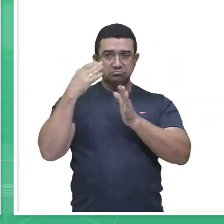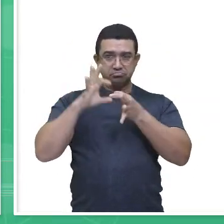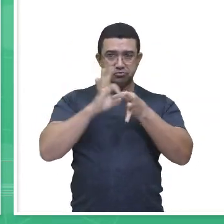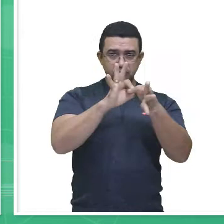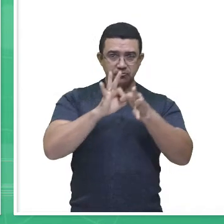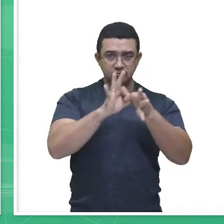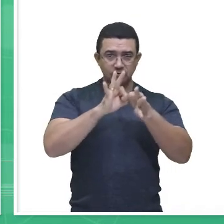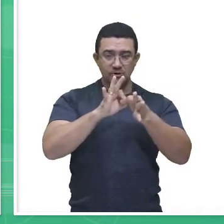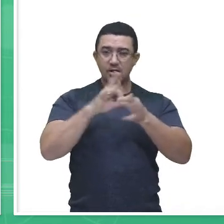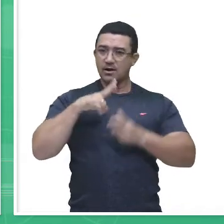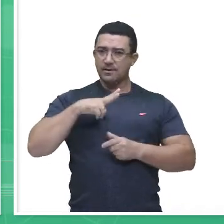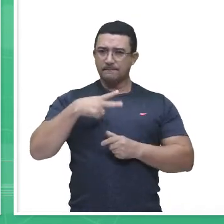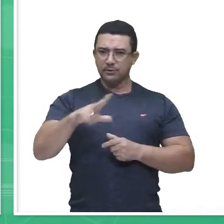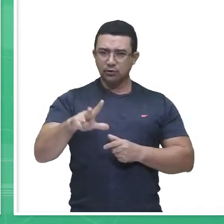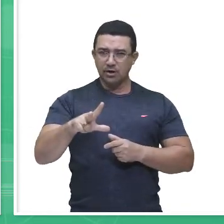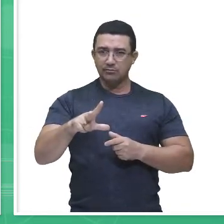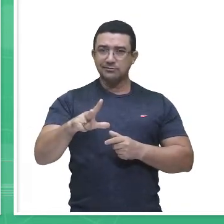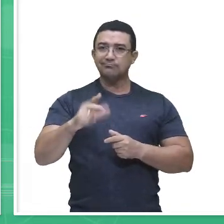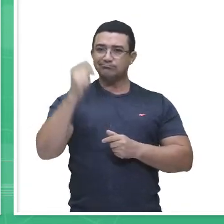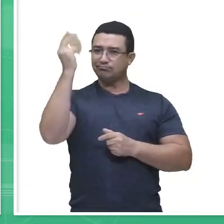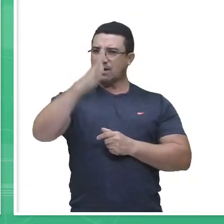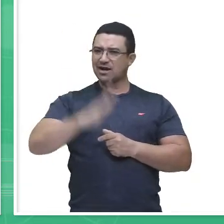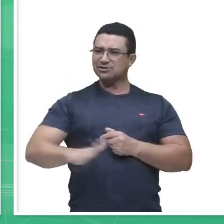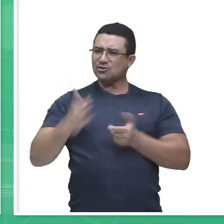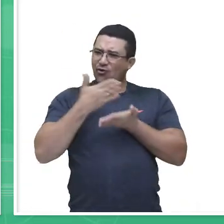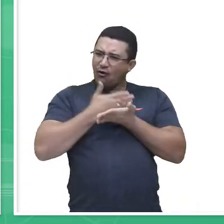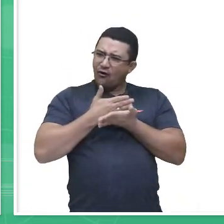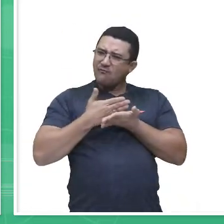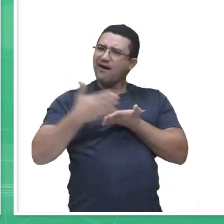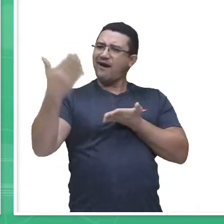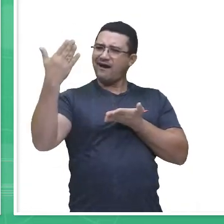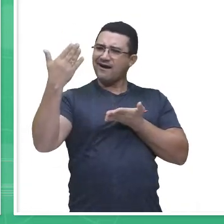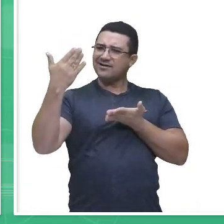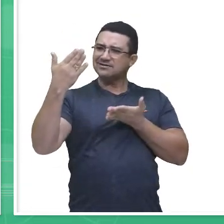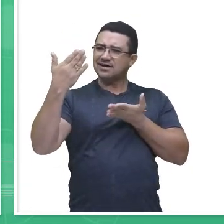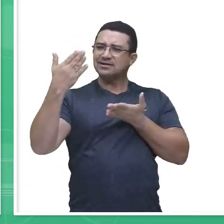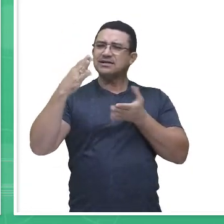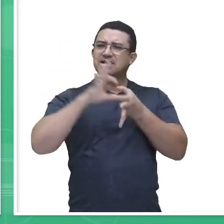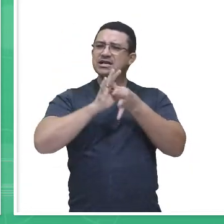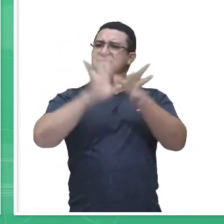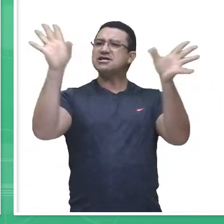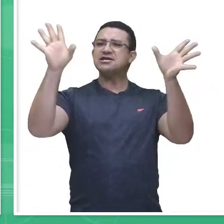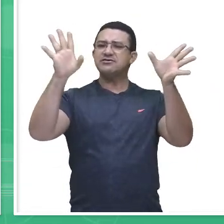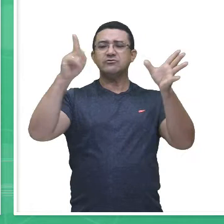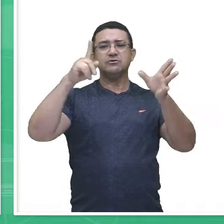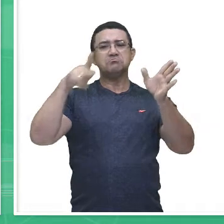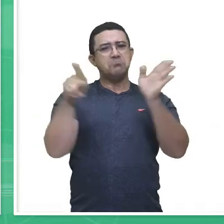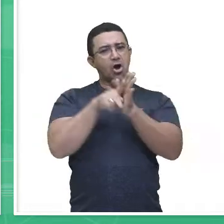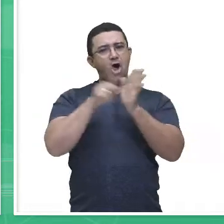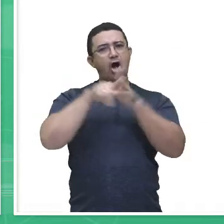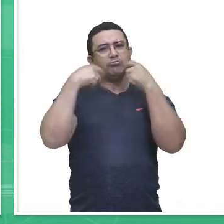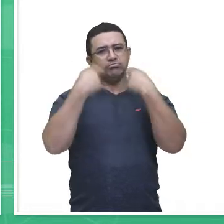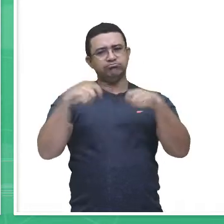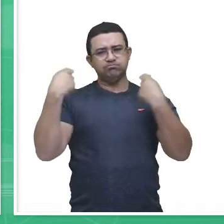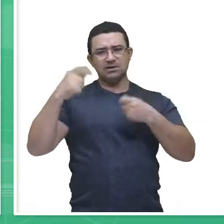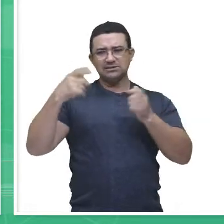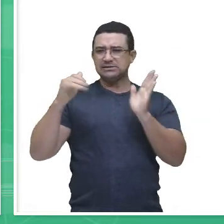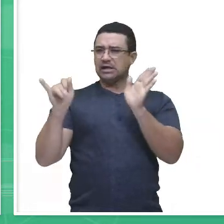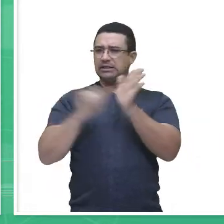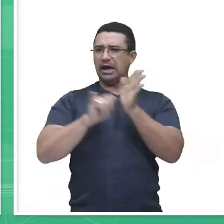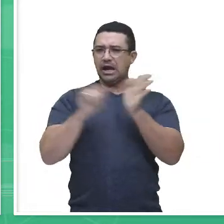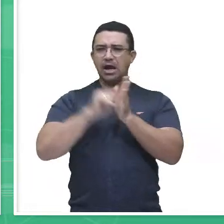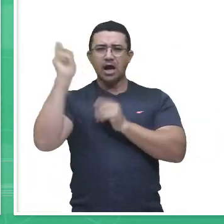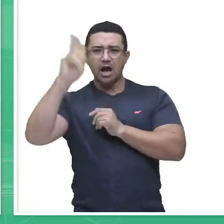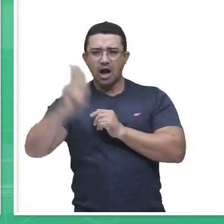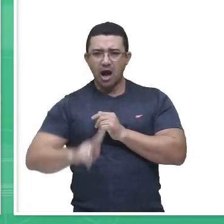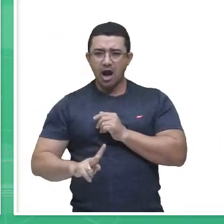Então perceba que um país independente ele precisa ter uma identidade, né? Precisa ter uma história, precisa